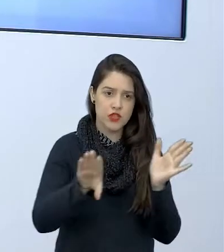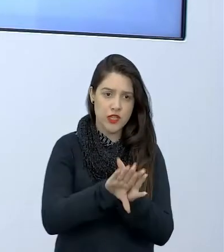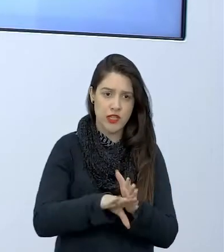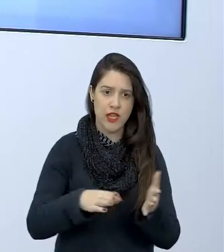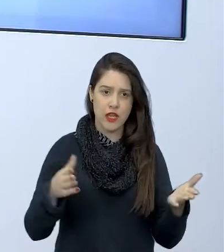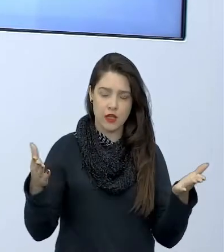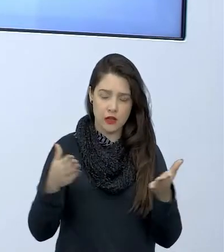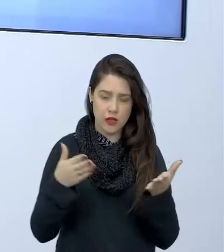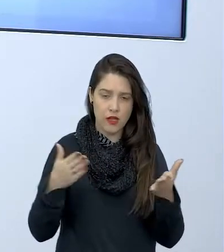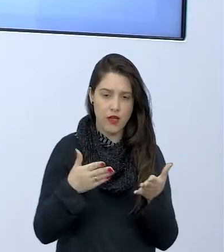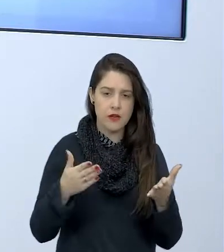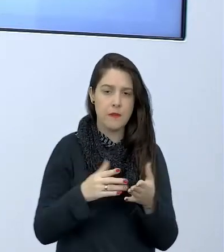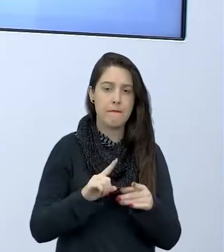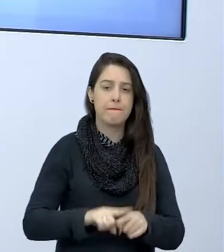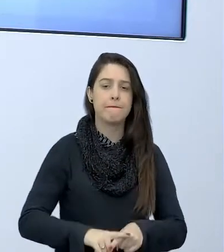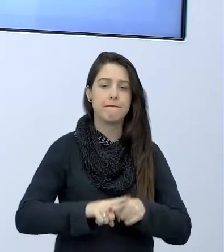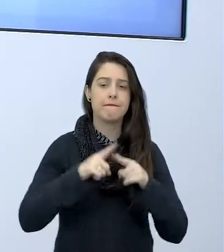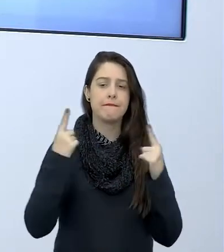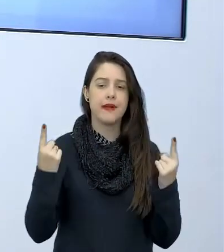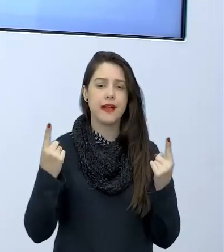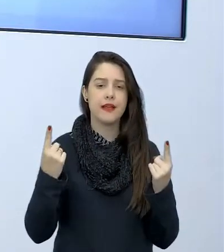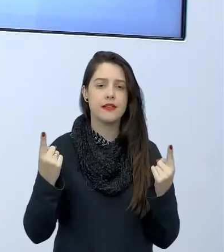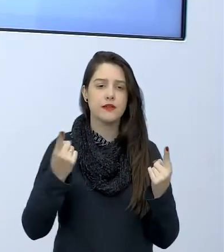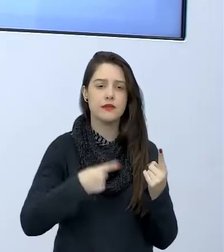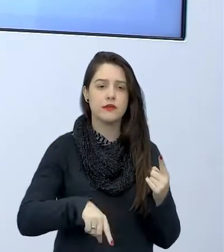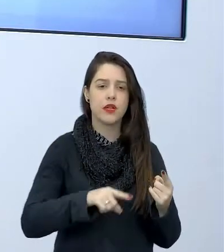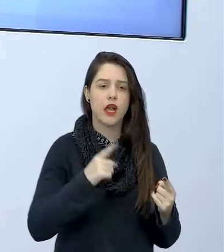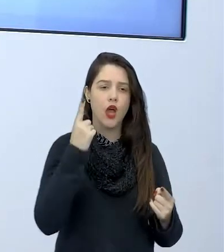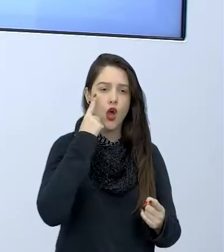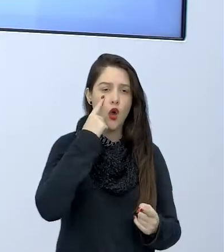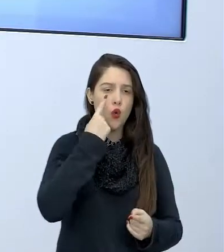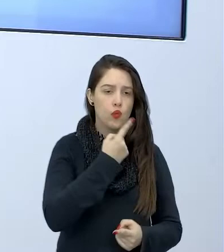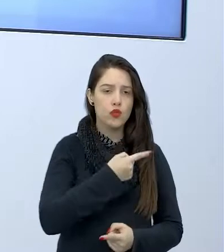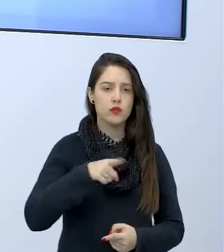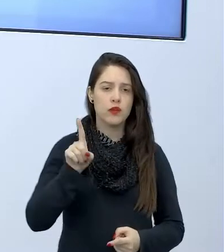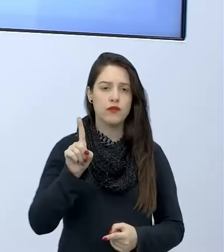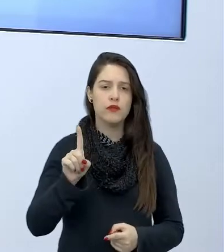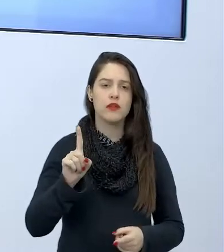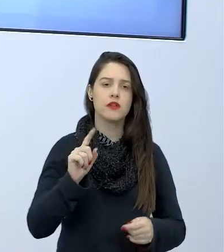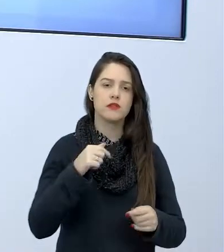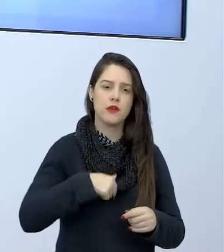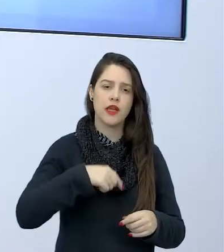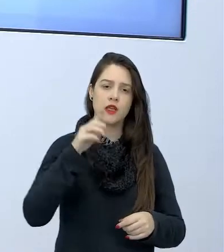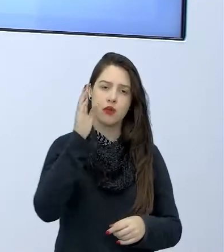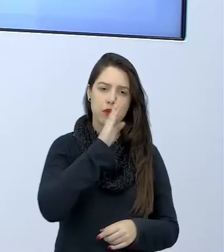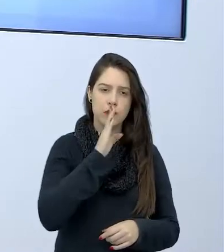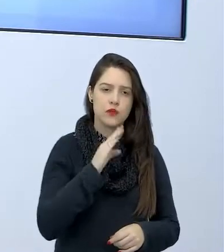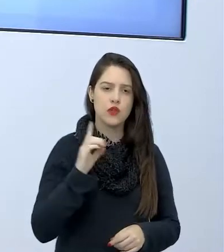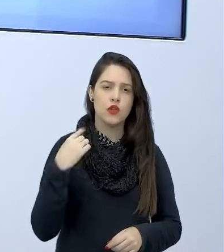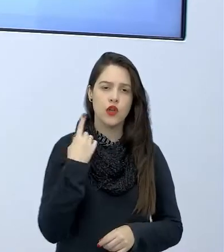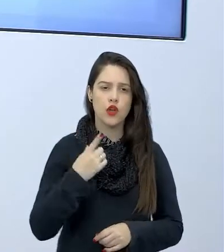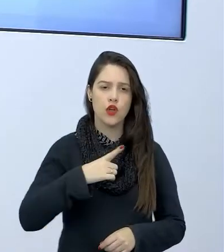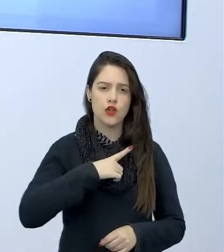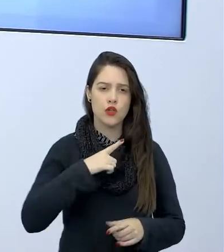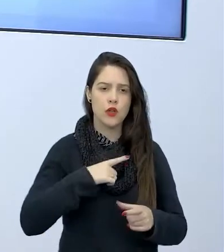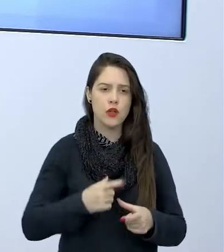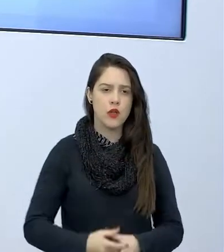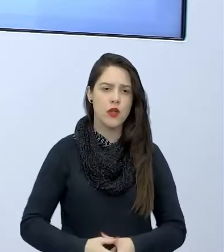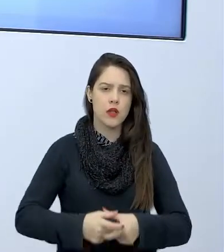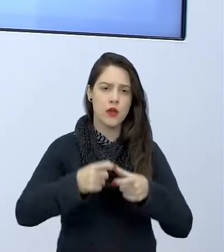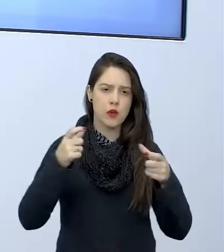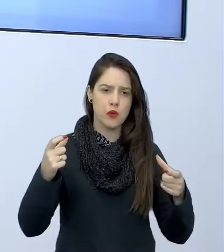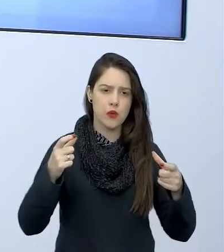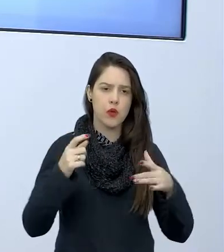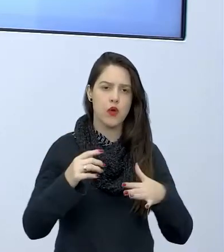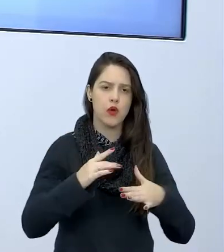né, se atualizou, mas até a última vez que eu lembro de ter visto, aqui no Brasil nós tínhamos a maior colônia